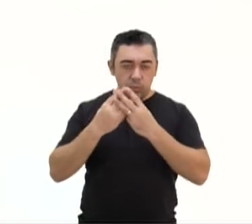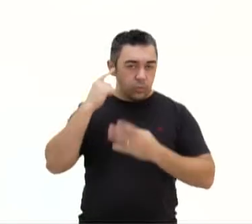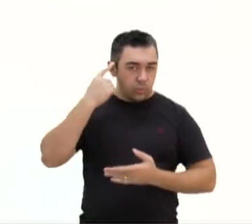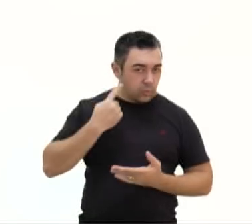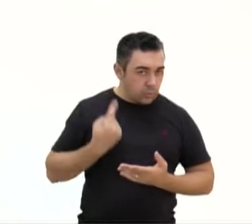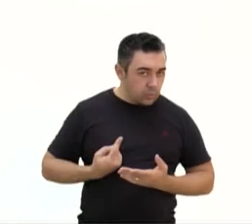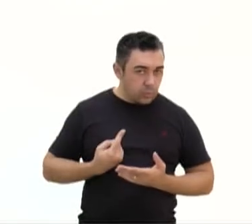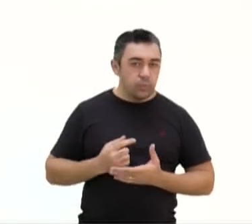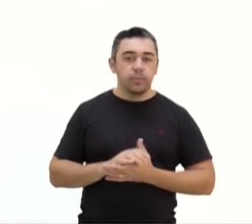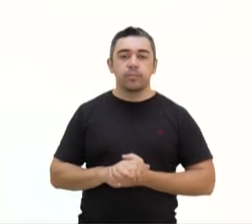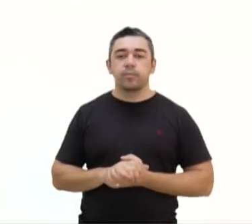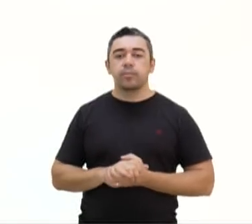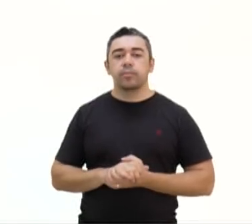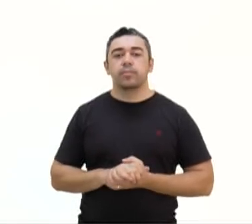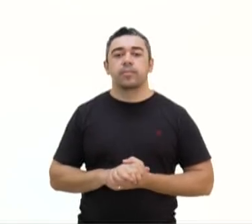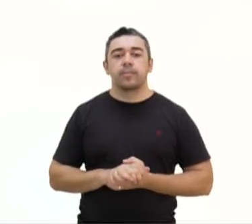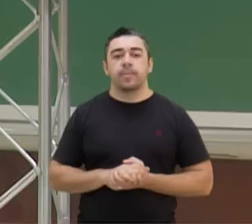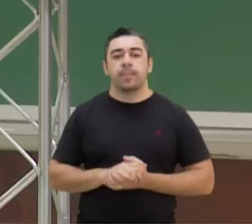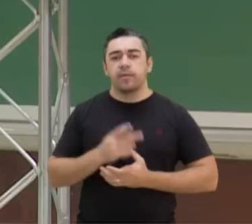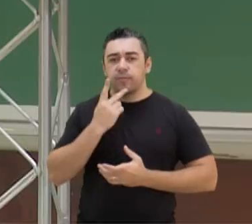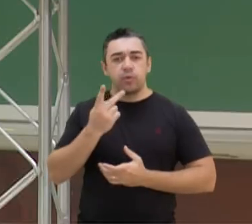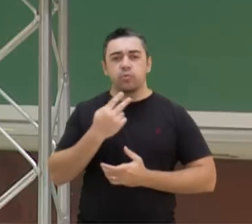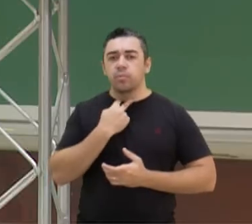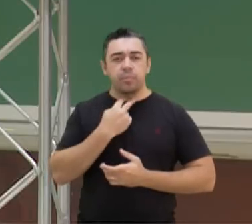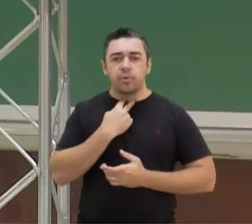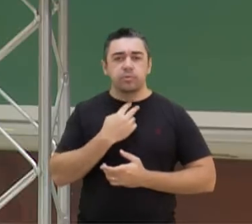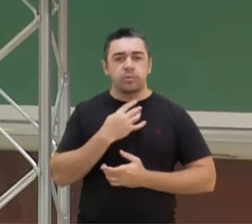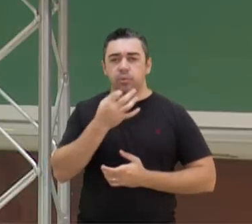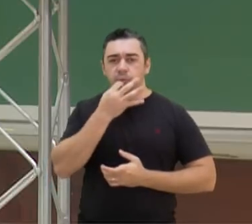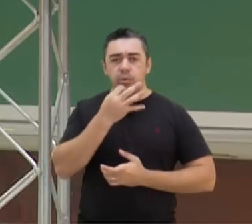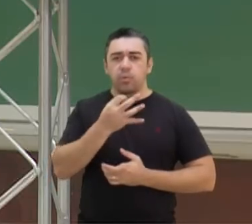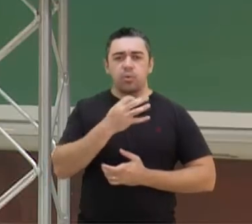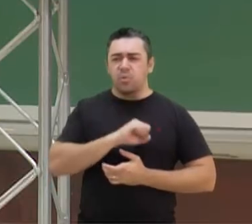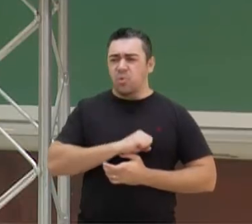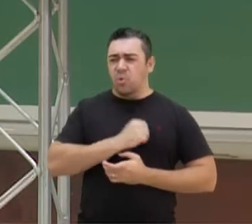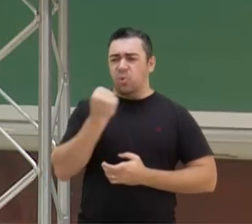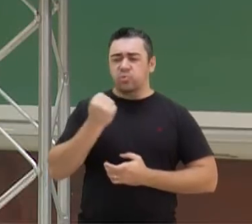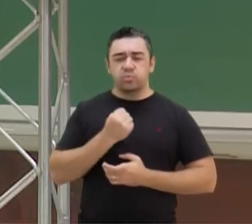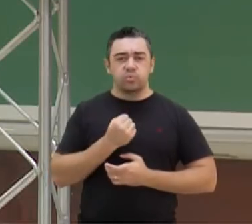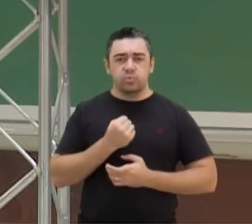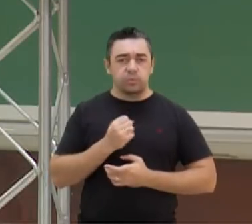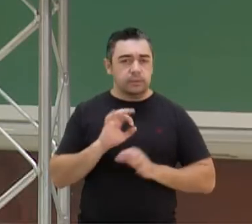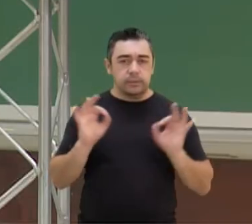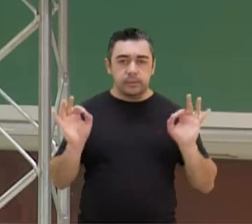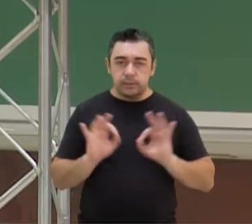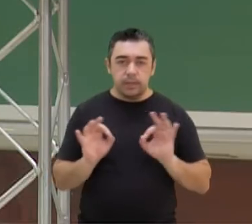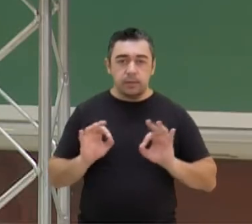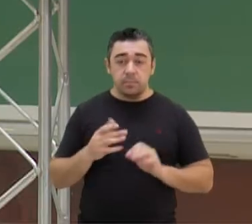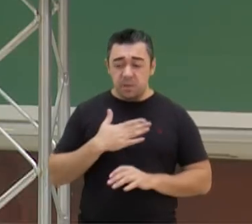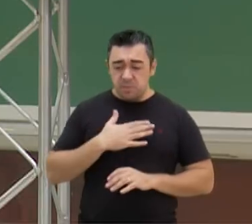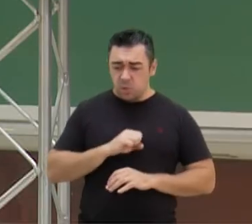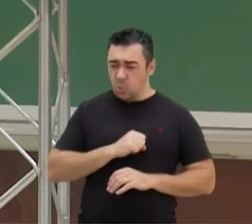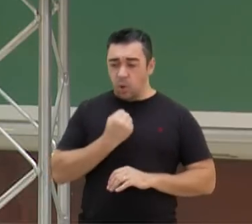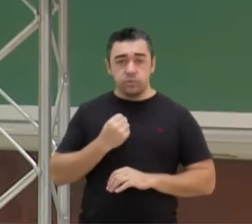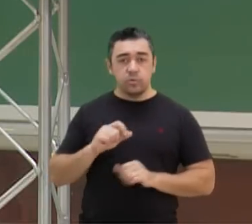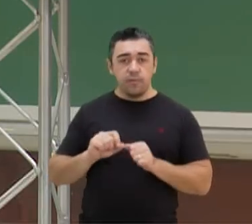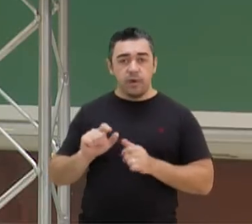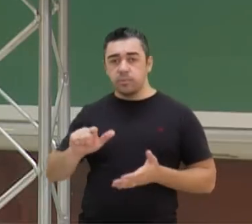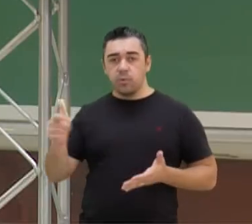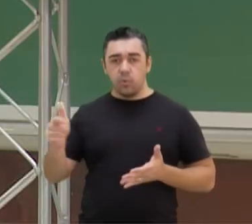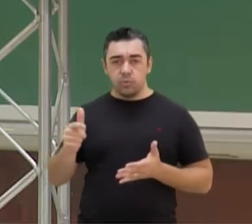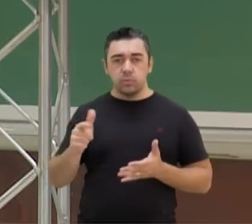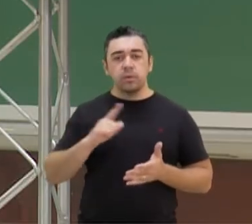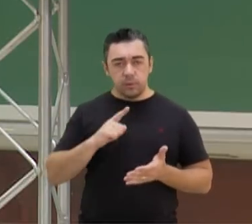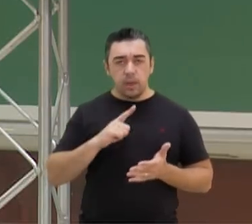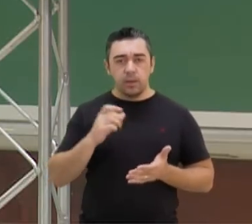diz, não tenha ódio. O que é odioso para você, não faça para o outro. Isso está no